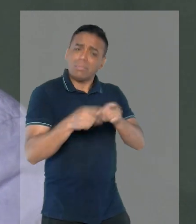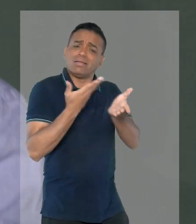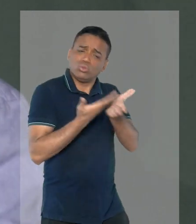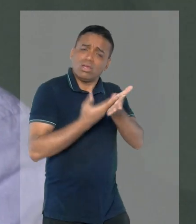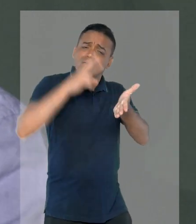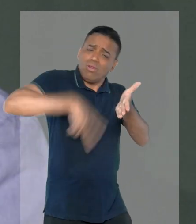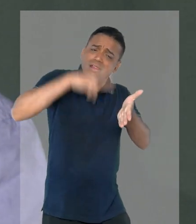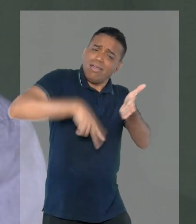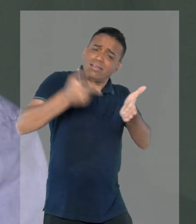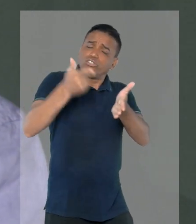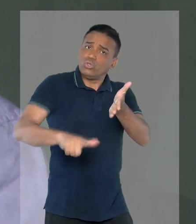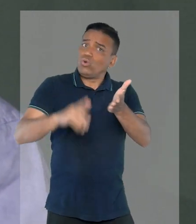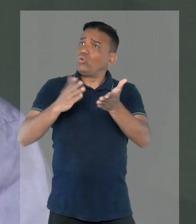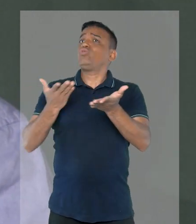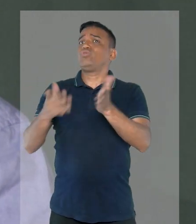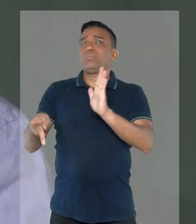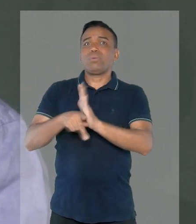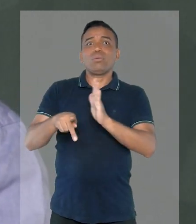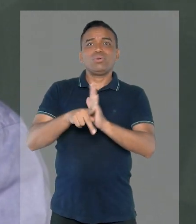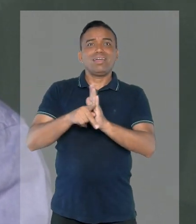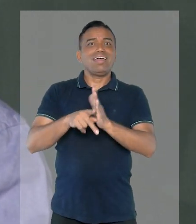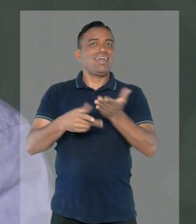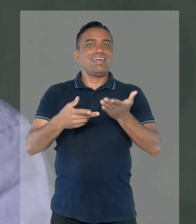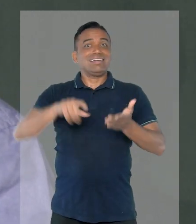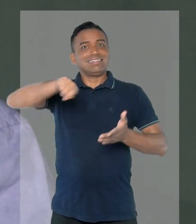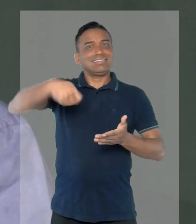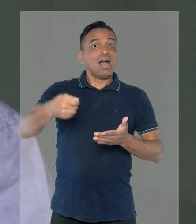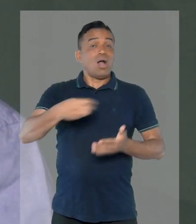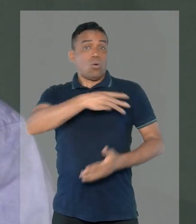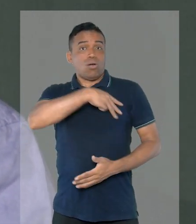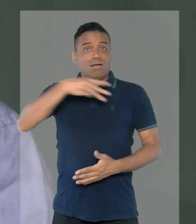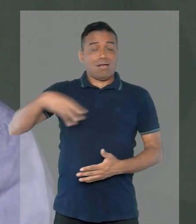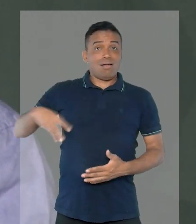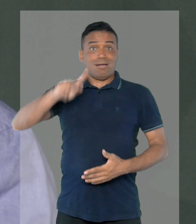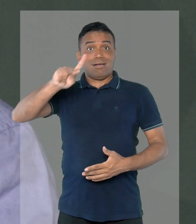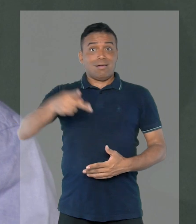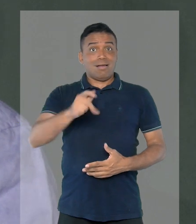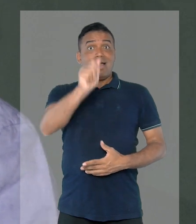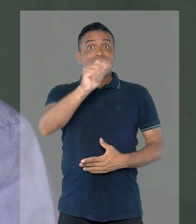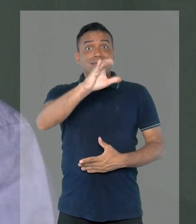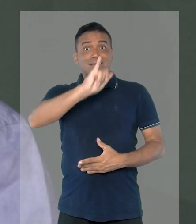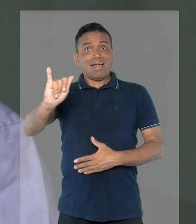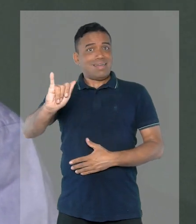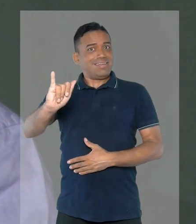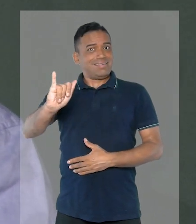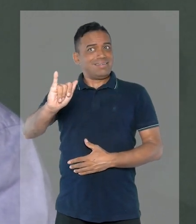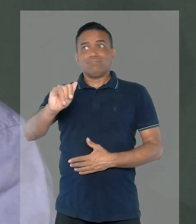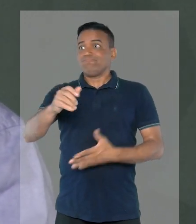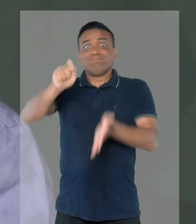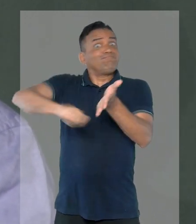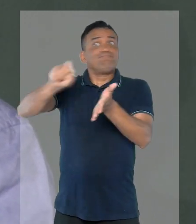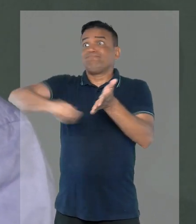estudando, relendo, sobretudo me dedicando aos haikais. Foi uma coisa que eu fiz muito entre o mestrado e o doutorado, fazendo haikai, assim, com